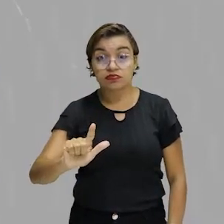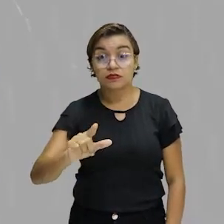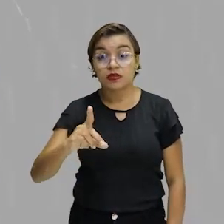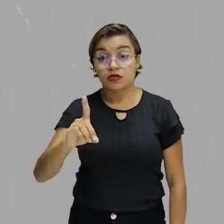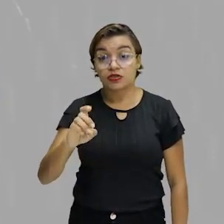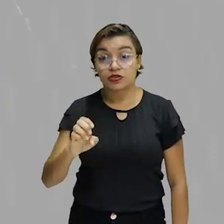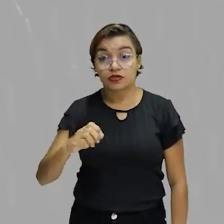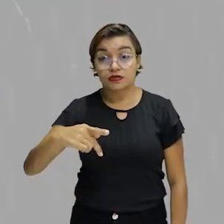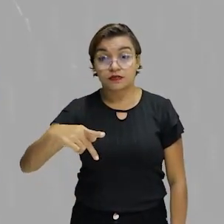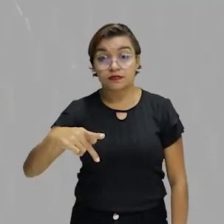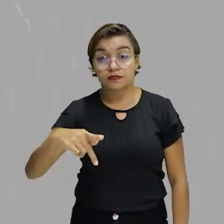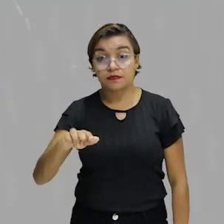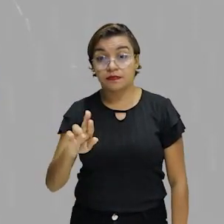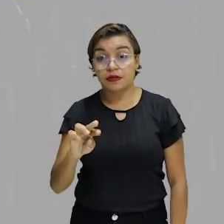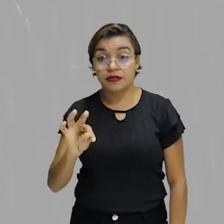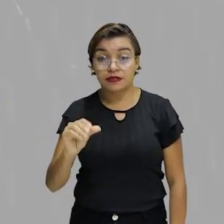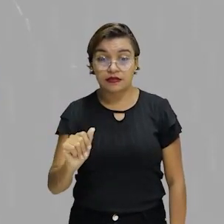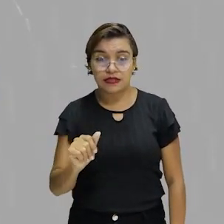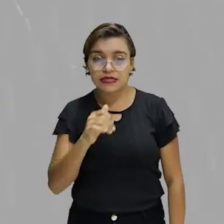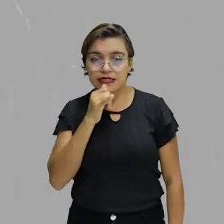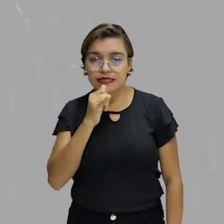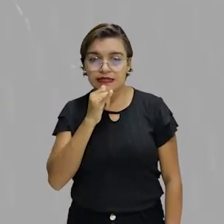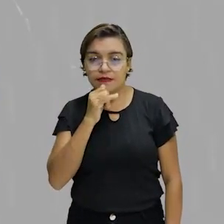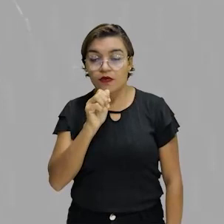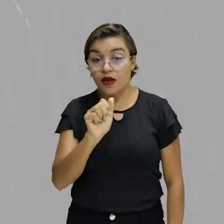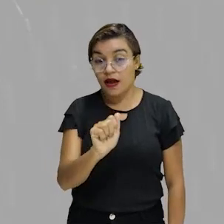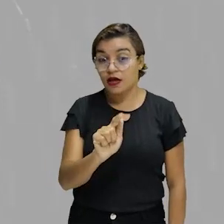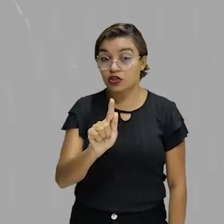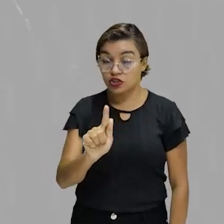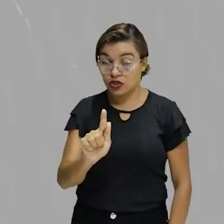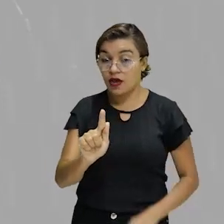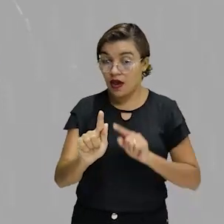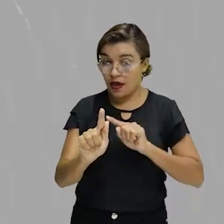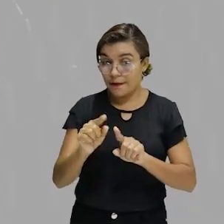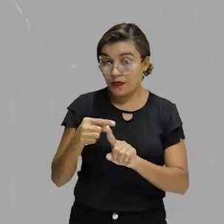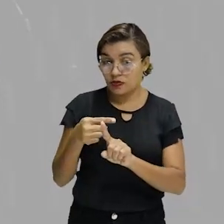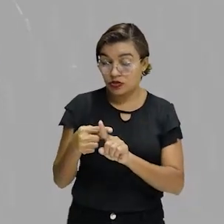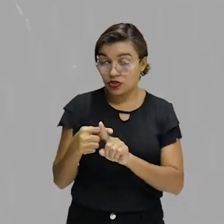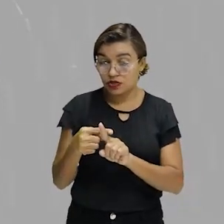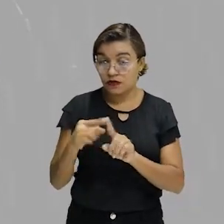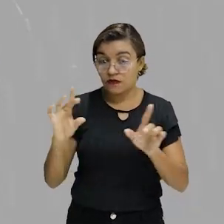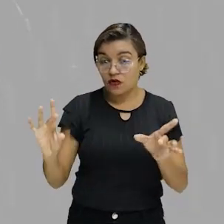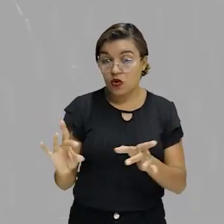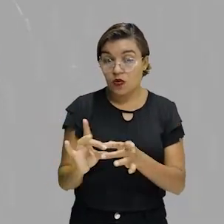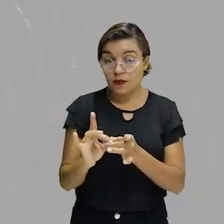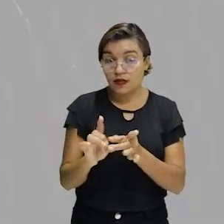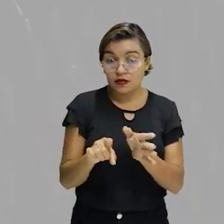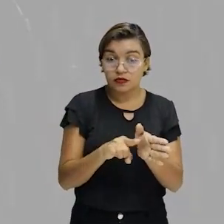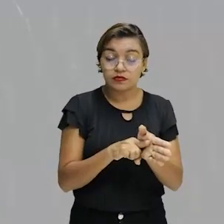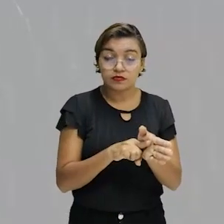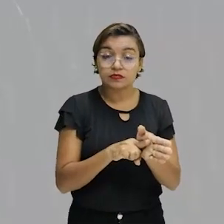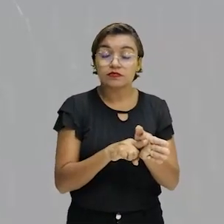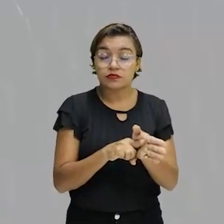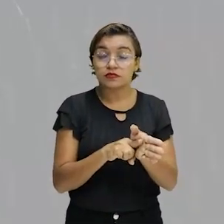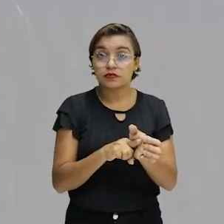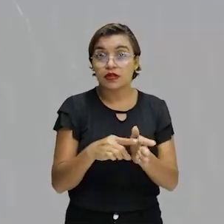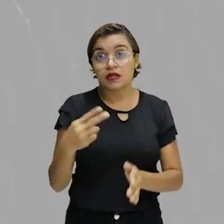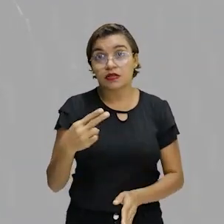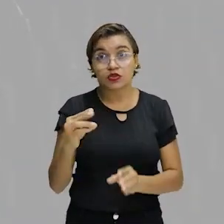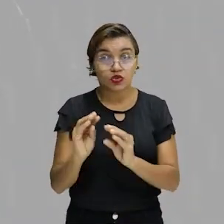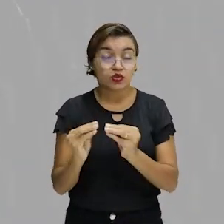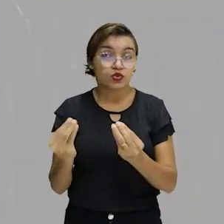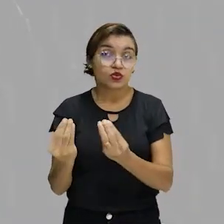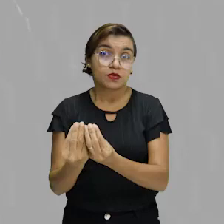ag ele é o elemento positivo então ele vai se combinar com o elemento negativo da segunda substância